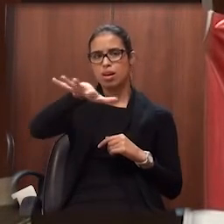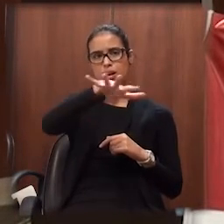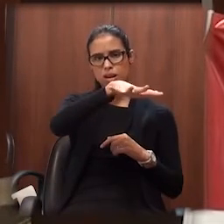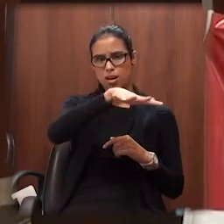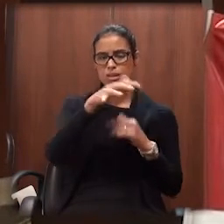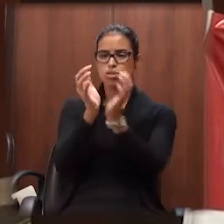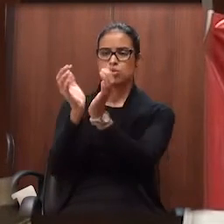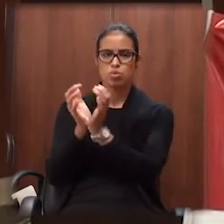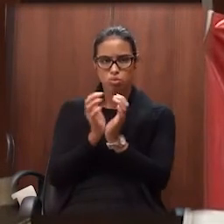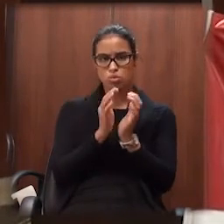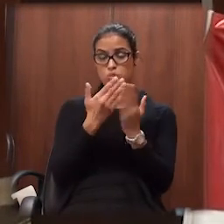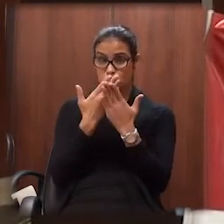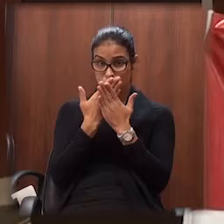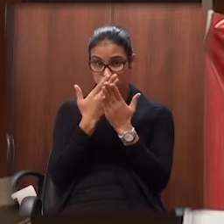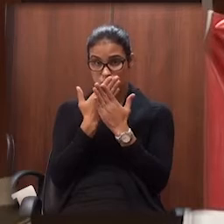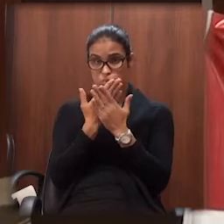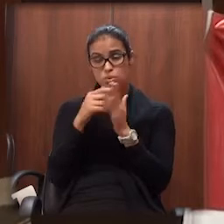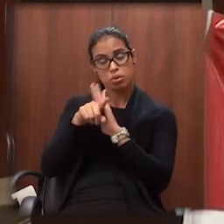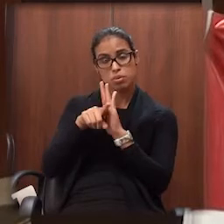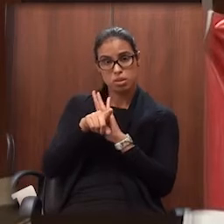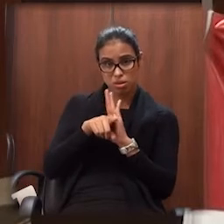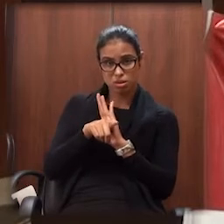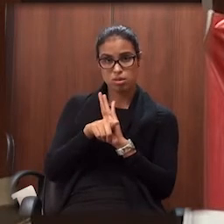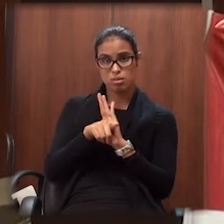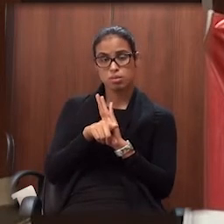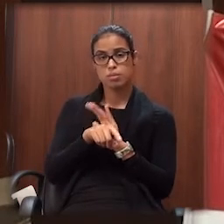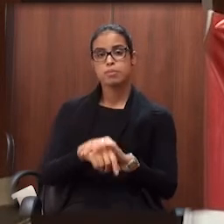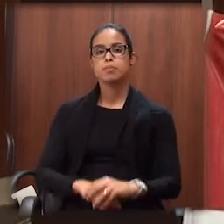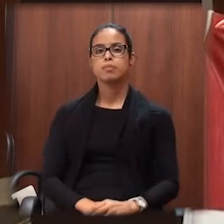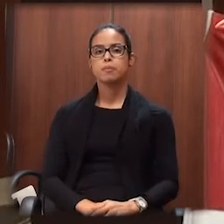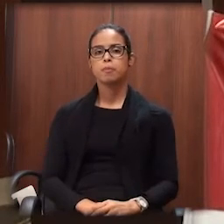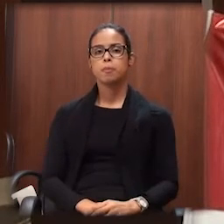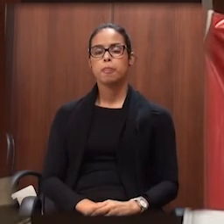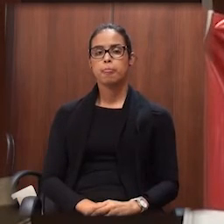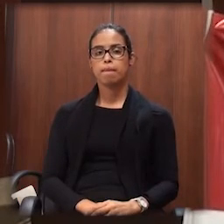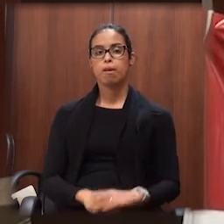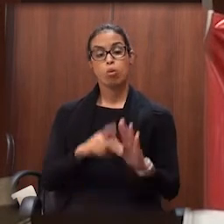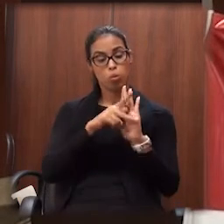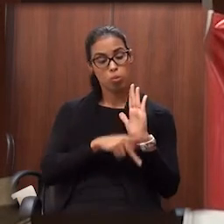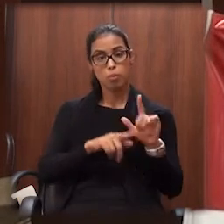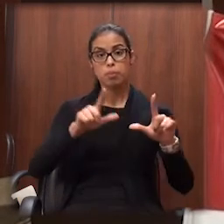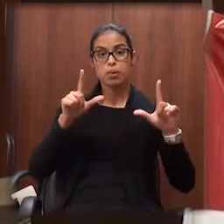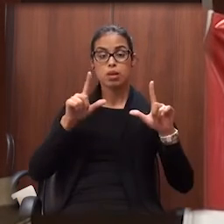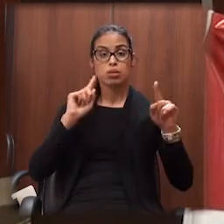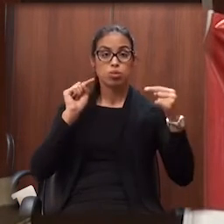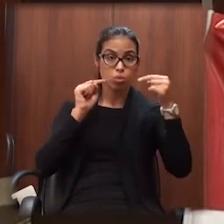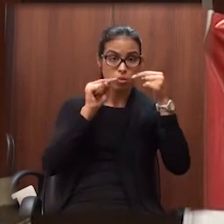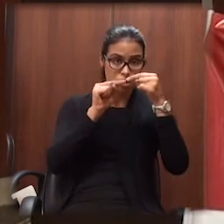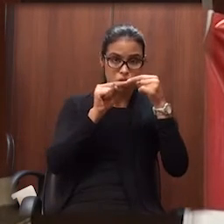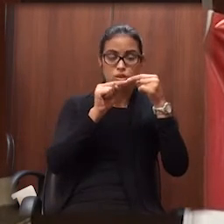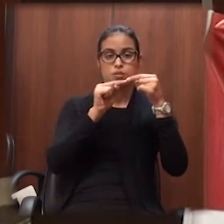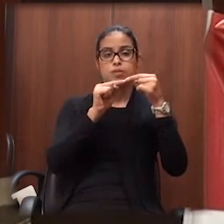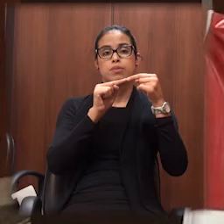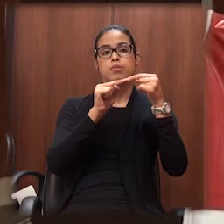seus grupos de estudos e pesquisas. Para o que ele aponta para o alcance de